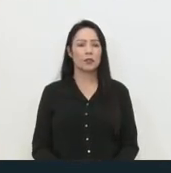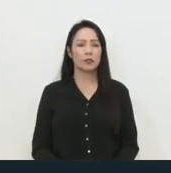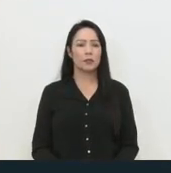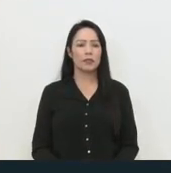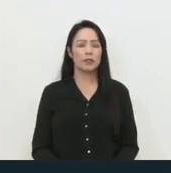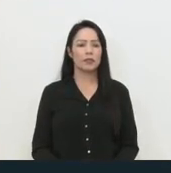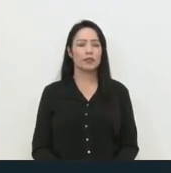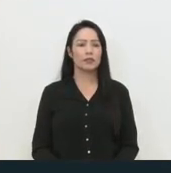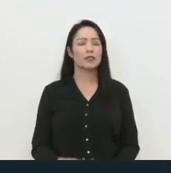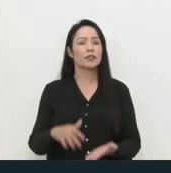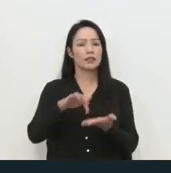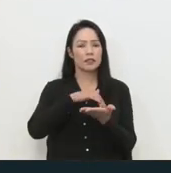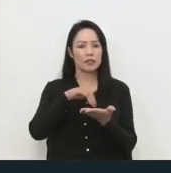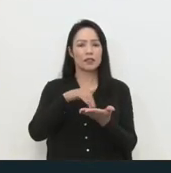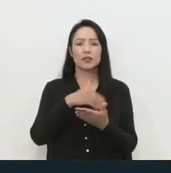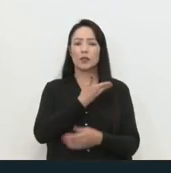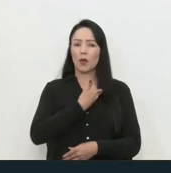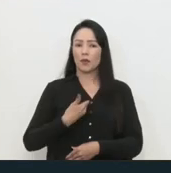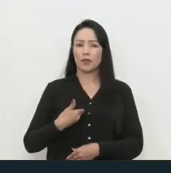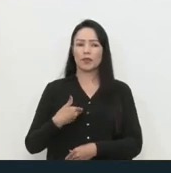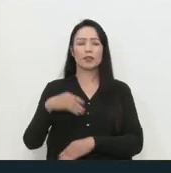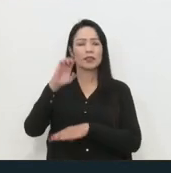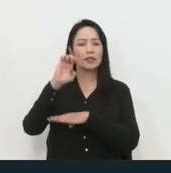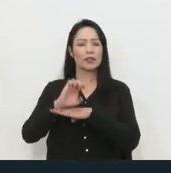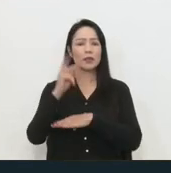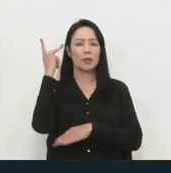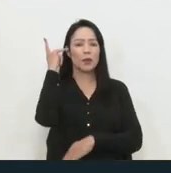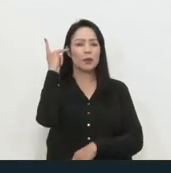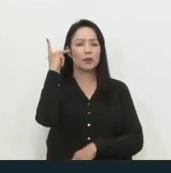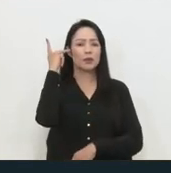para a Secretaria do Governo do Estado de São Paulo